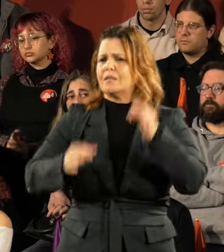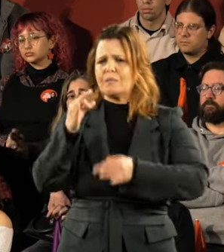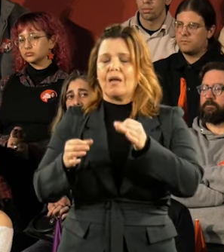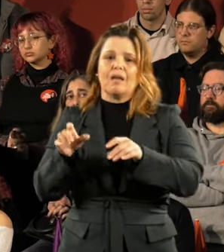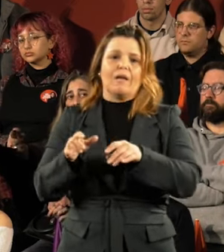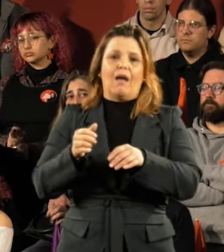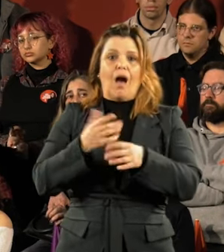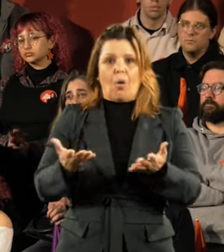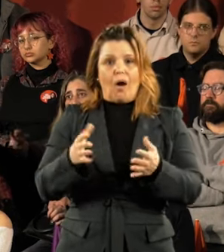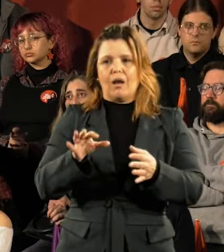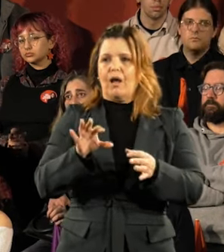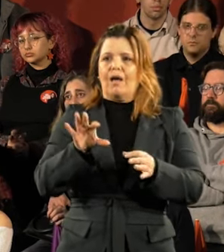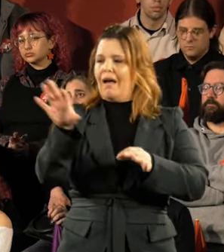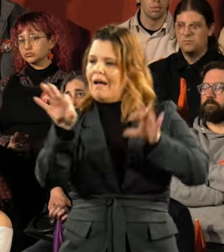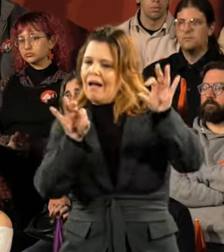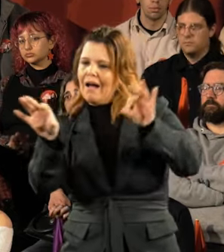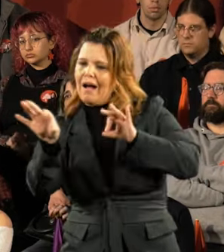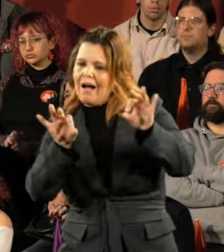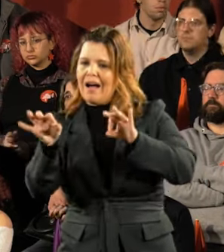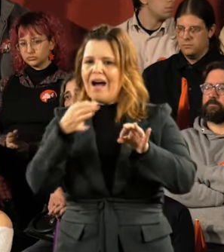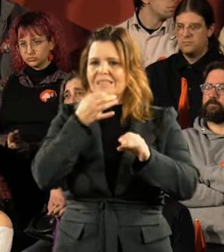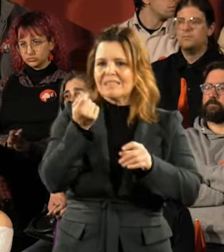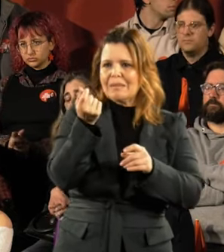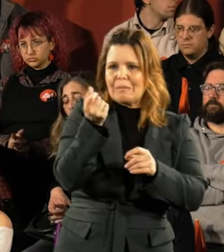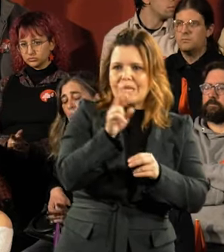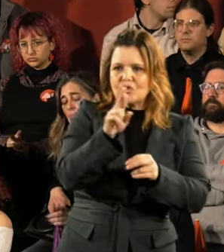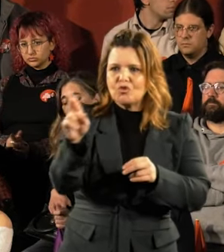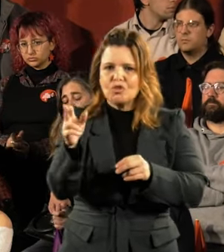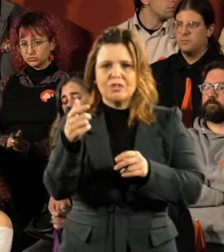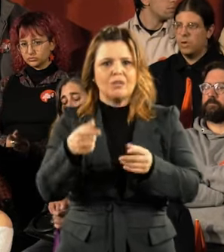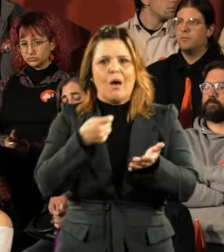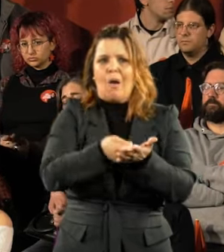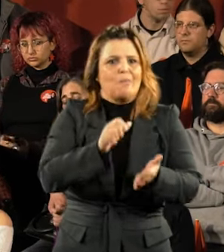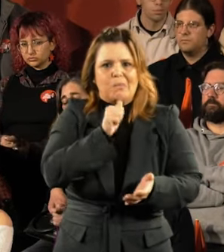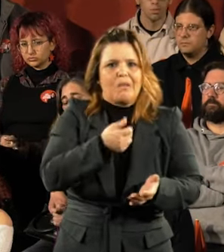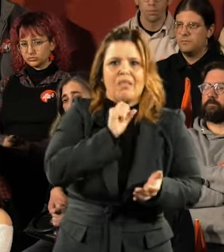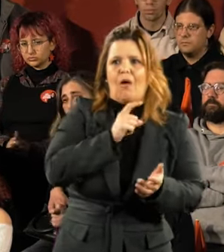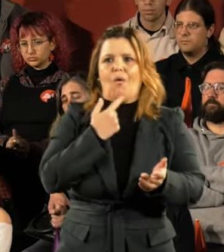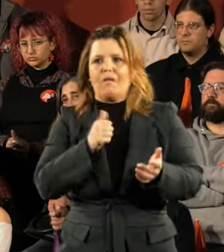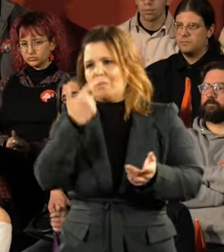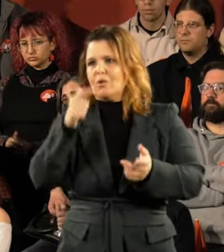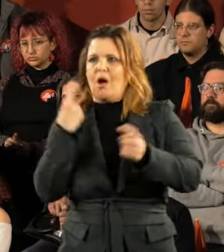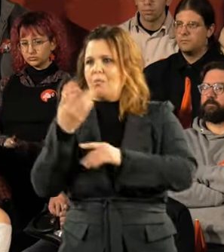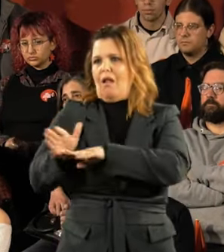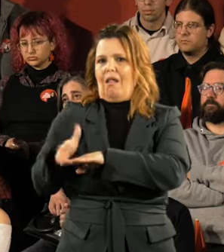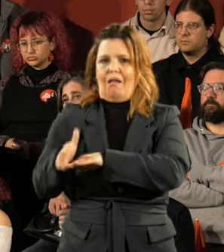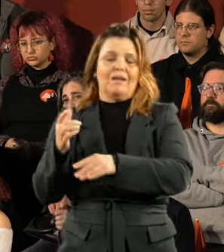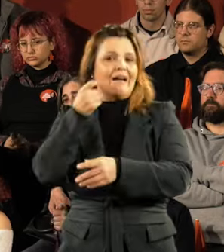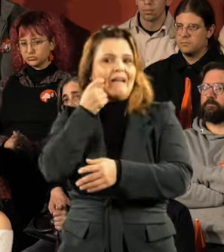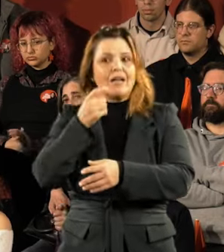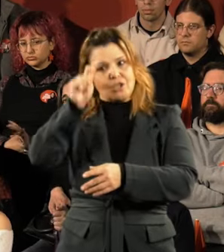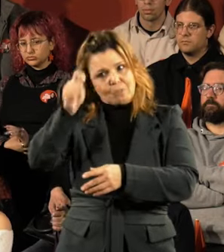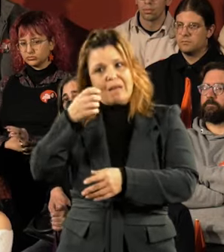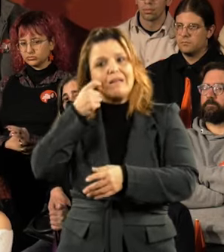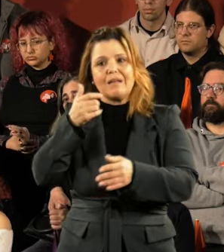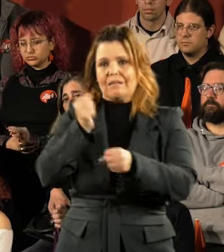seletividade atualmente imposta pelas custas judiciais o uma justiça que respeite quem nela quem nela